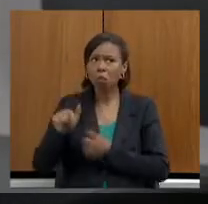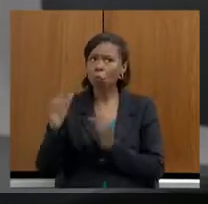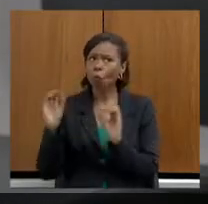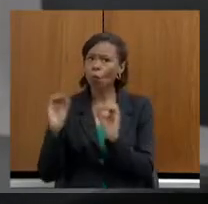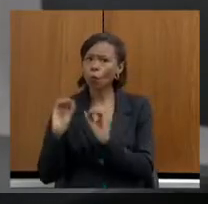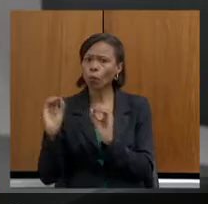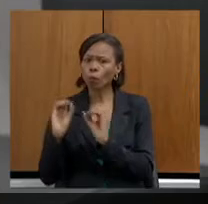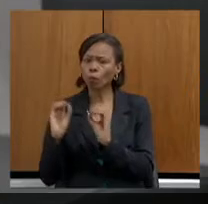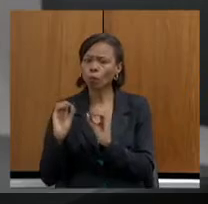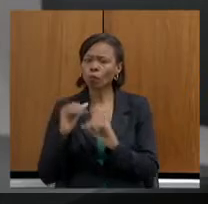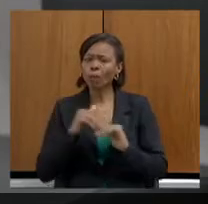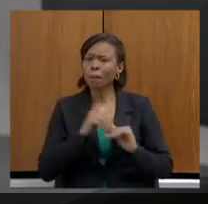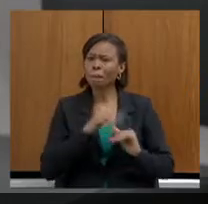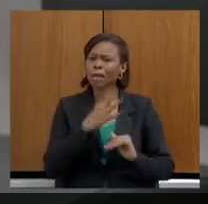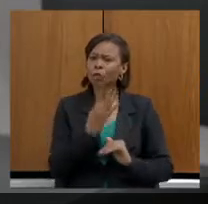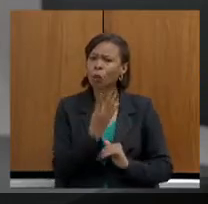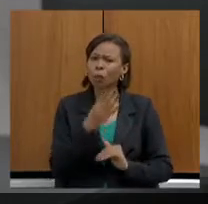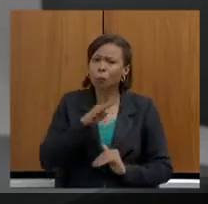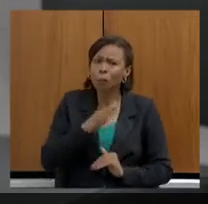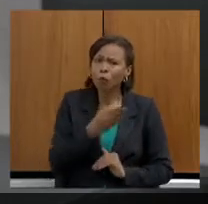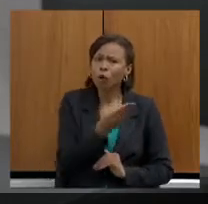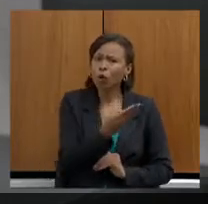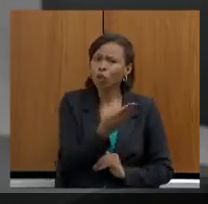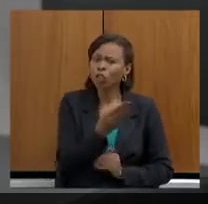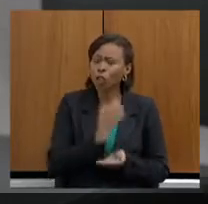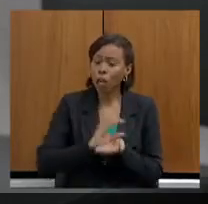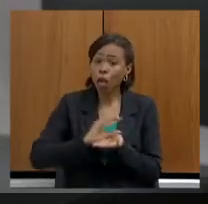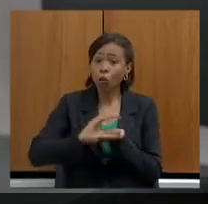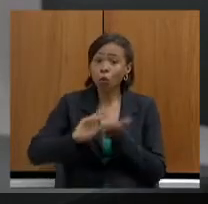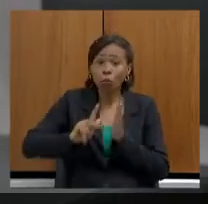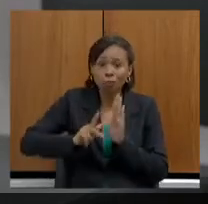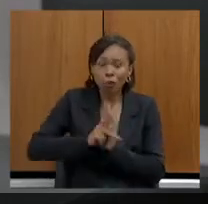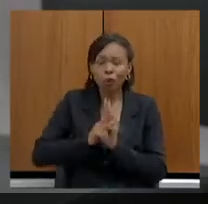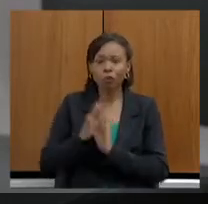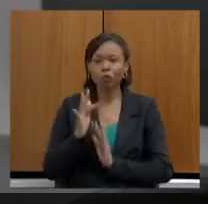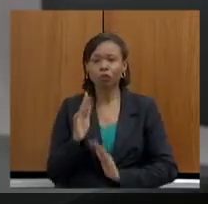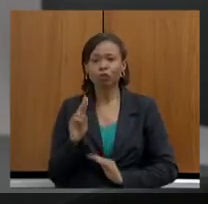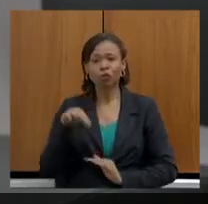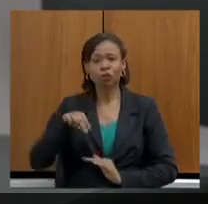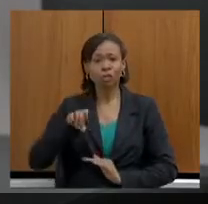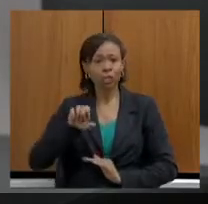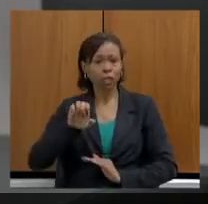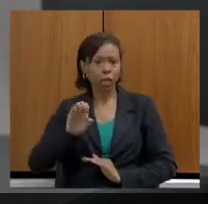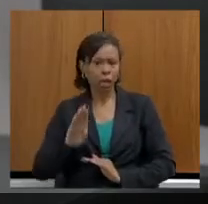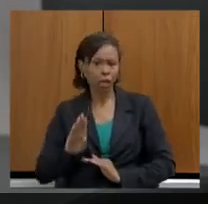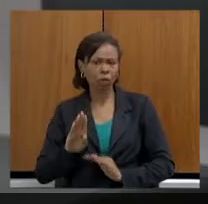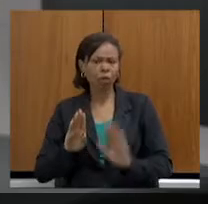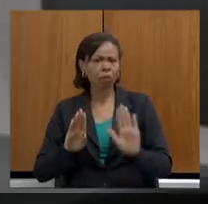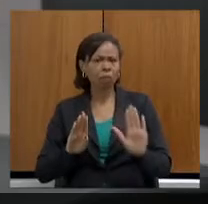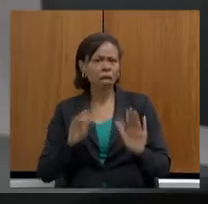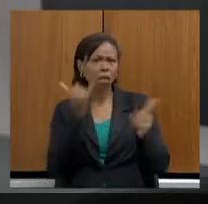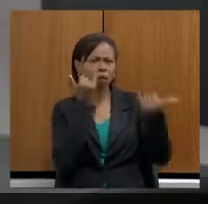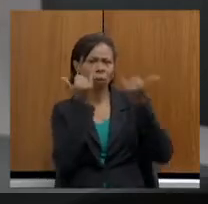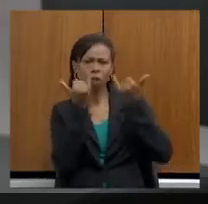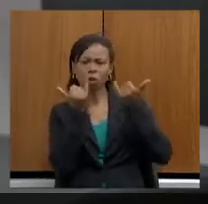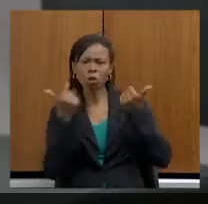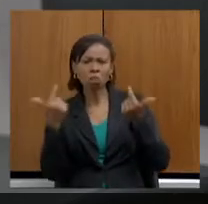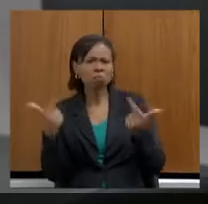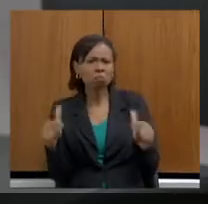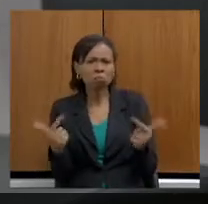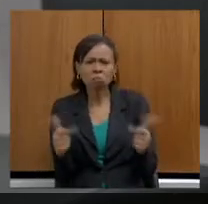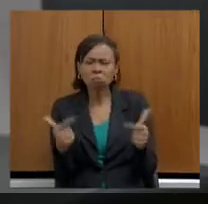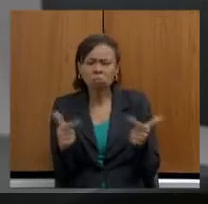4 bilhões de reais recurso acumulada do fundeb e a informação é como se ela não existisse eu